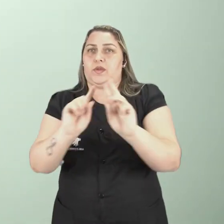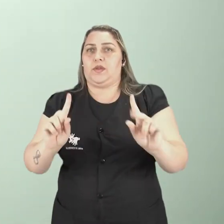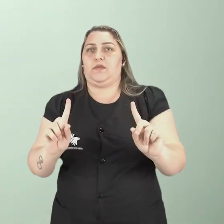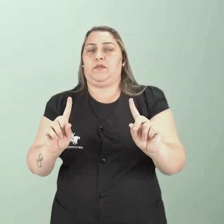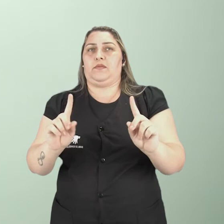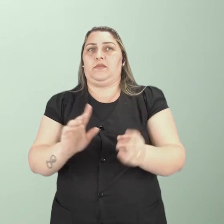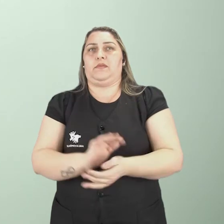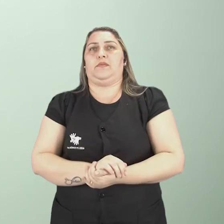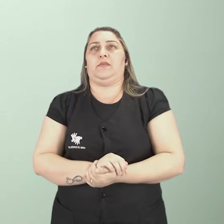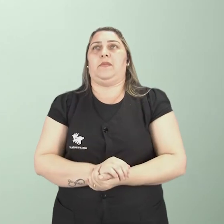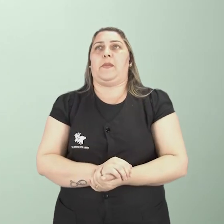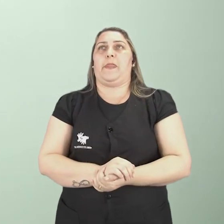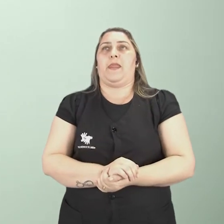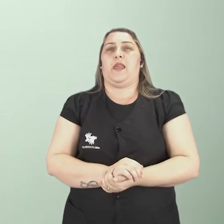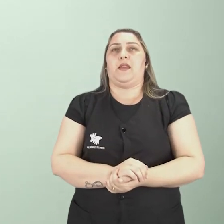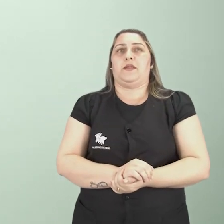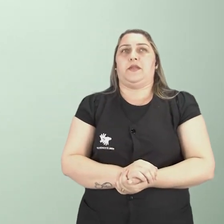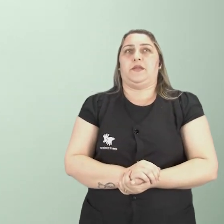vezes.